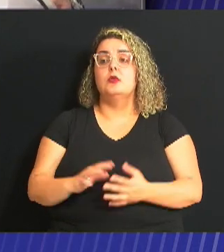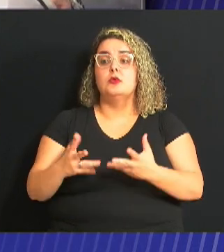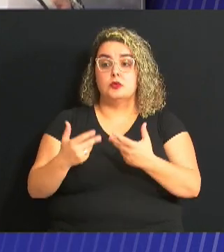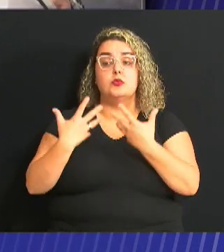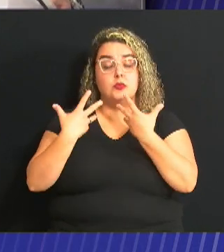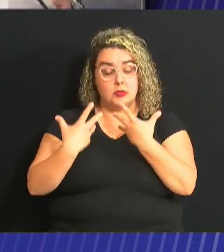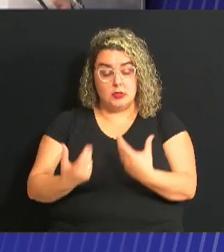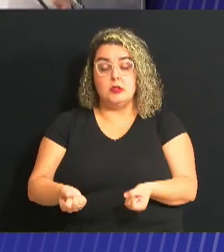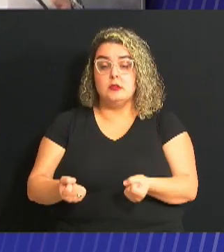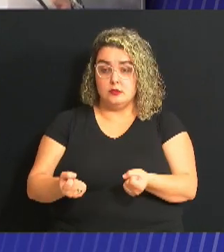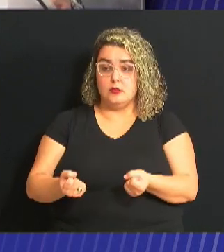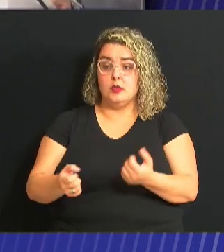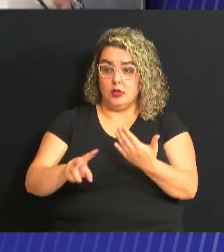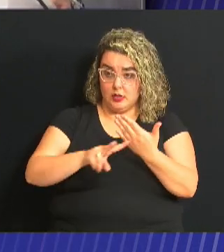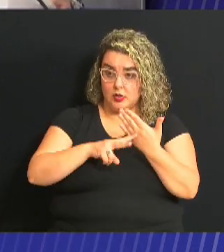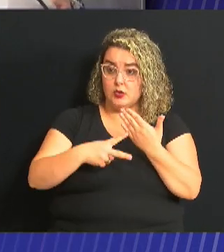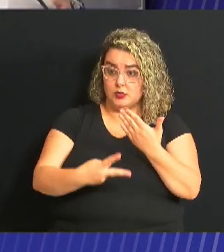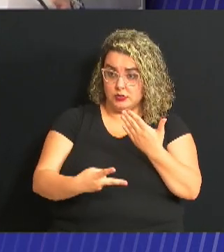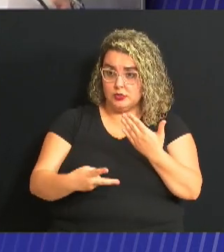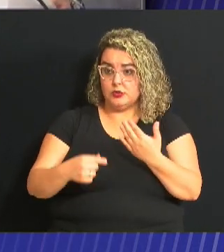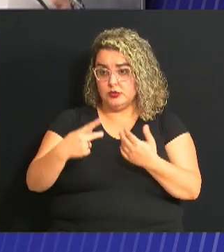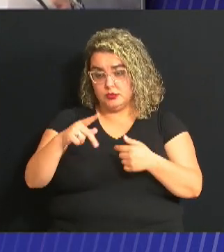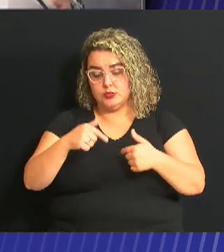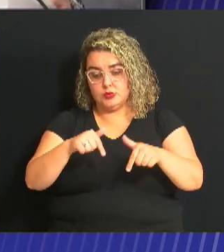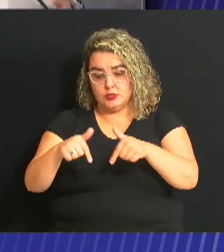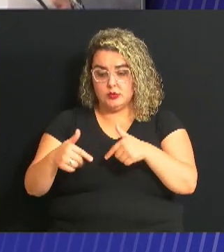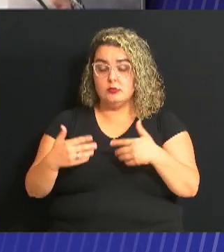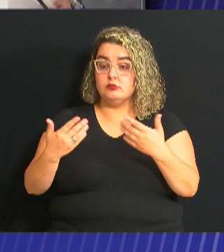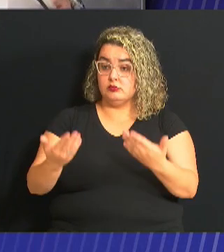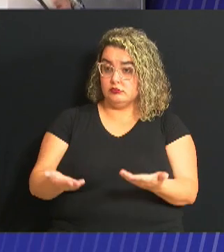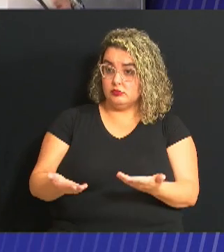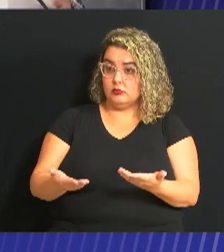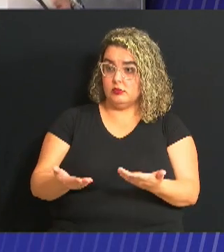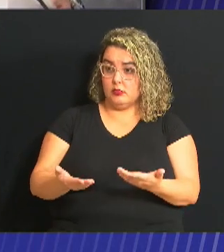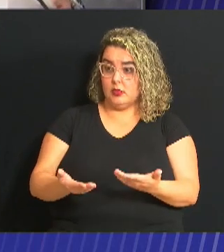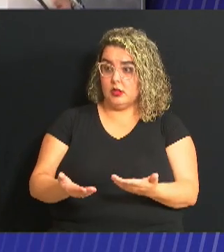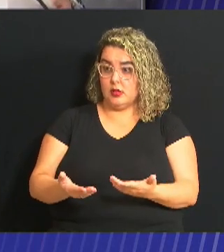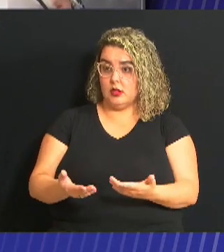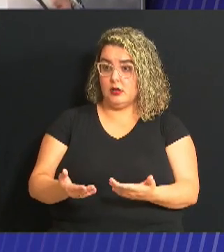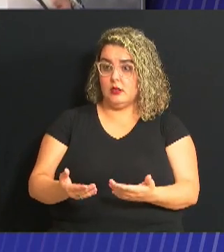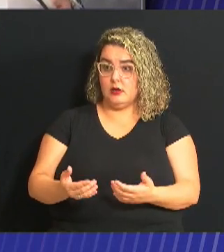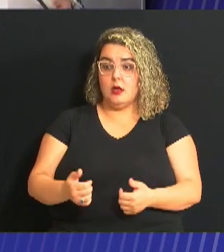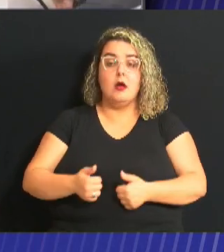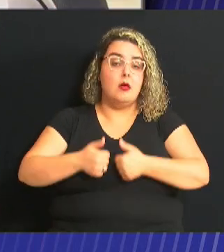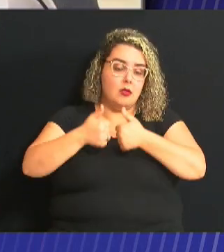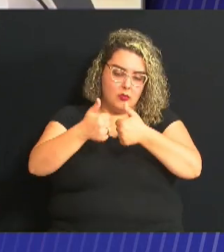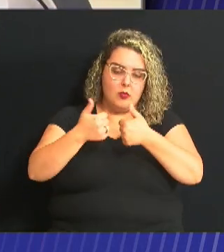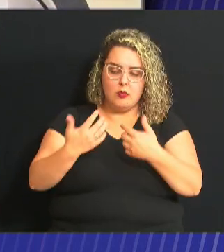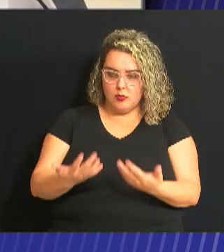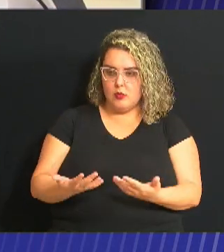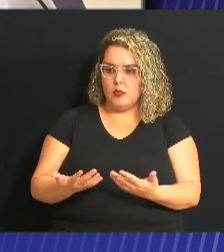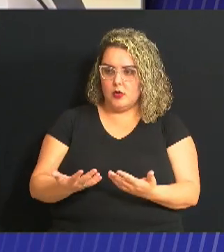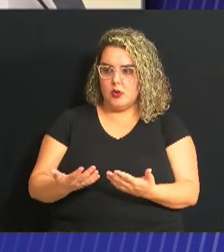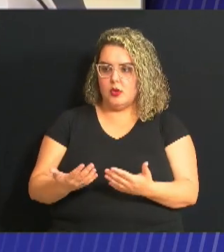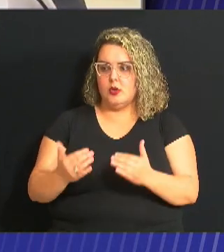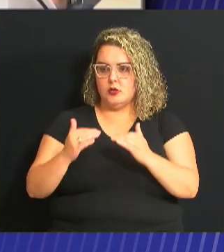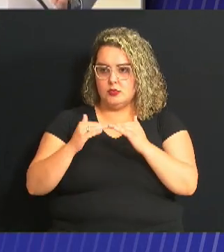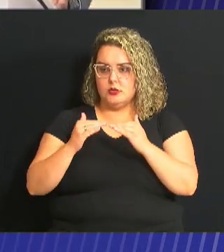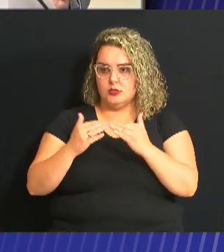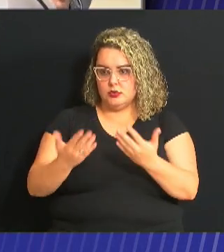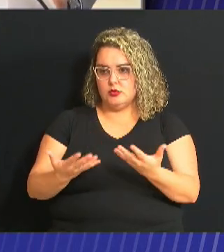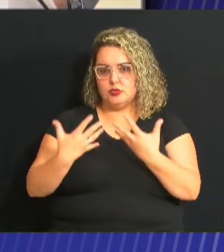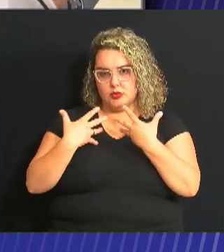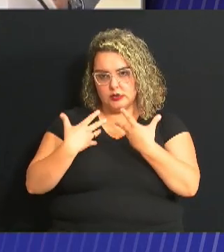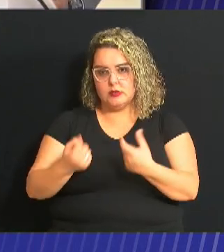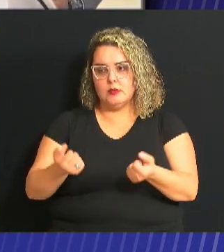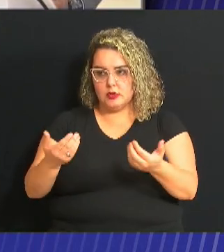é consequência do seu trabalho. Então, isso é um ponto a favor, né, de você estar recebendo aqui.